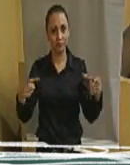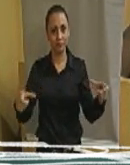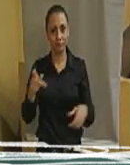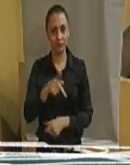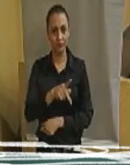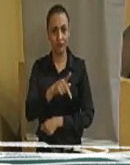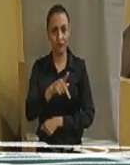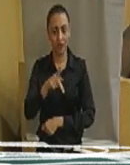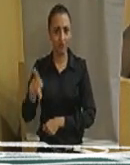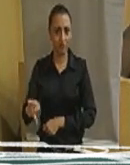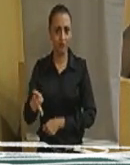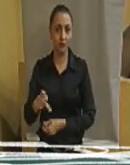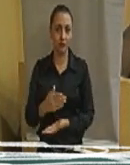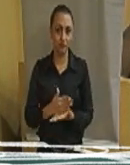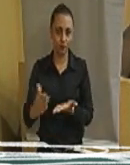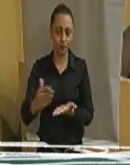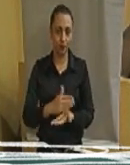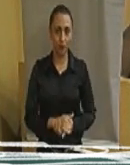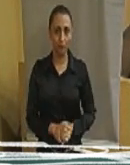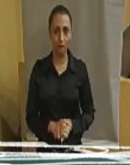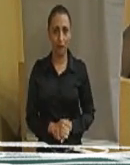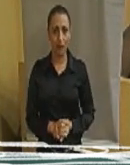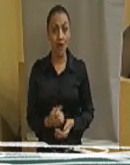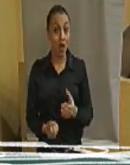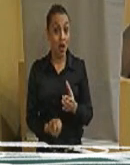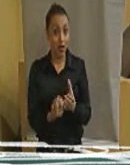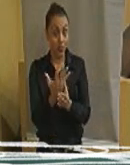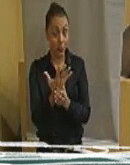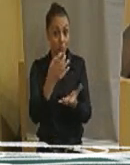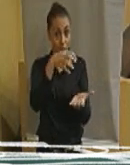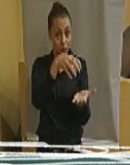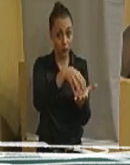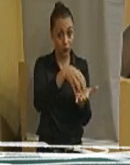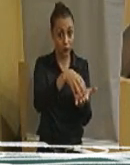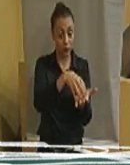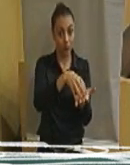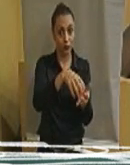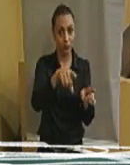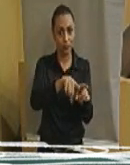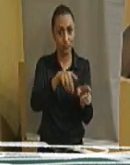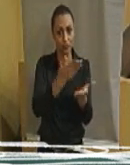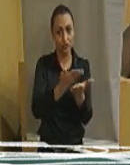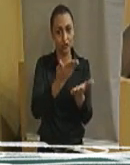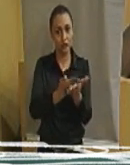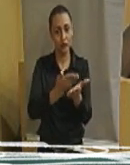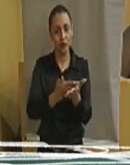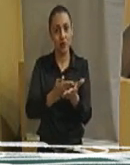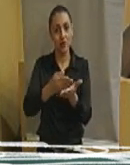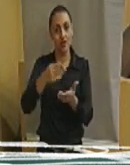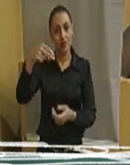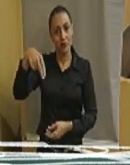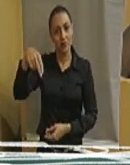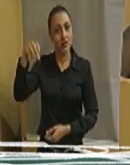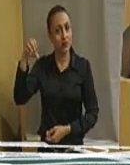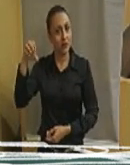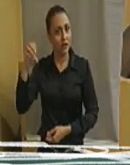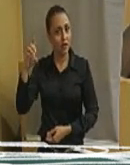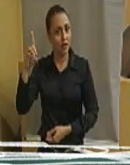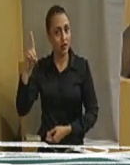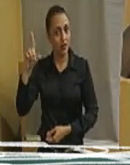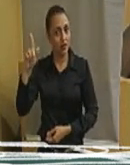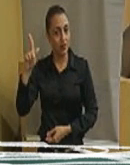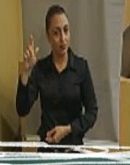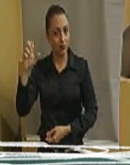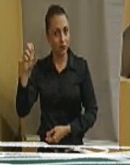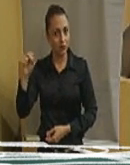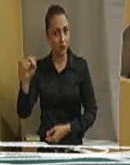emergenciais. A criação dos núcleos, o Núcleo de Estudos de Diversidade de Gênero Sexual, NEDICS, Núcleo de